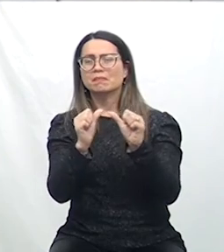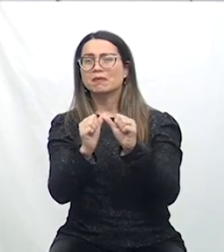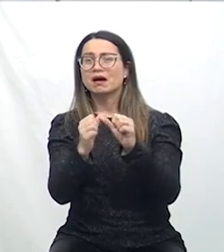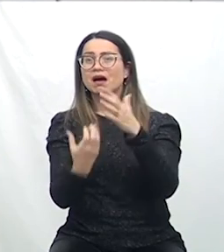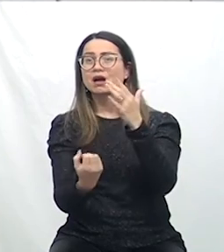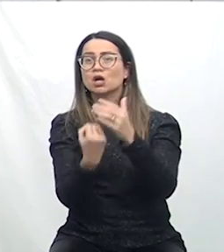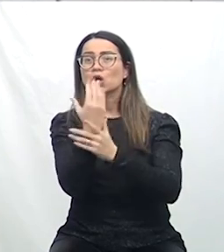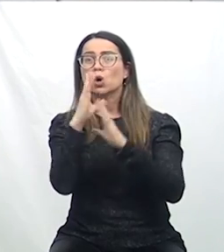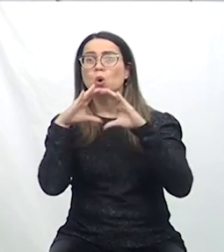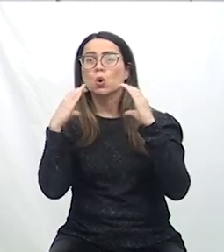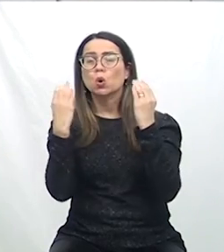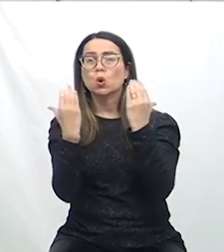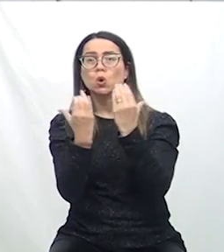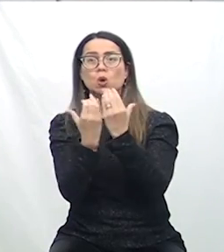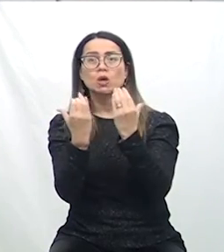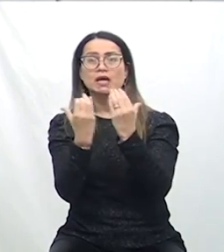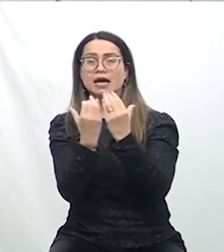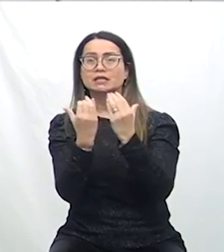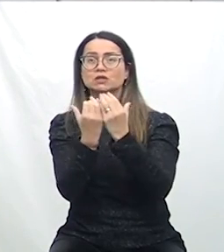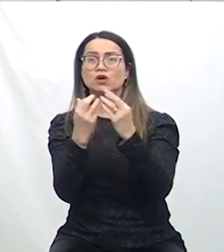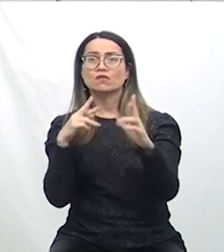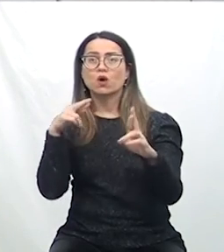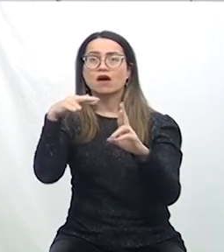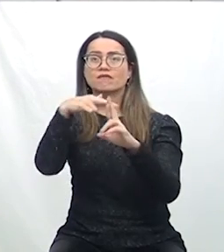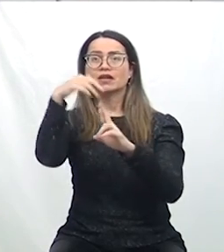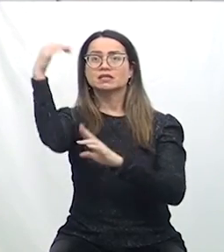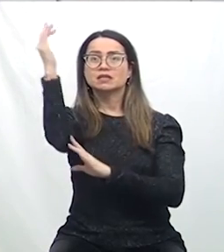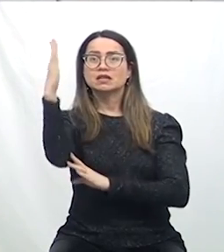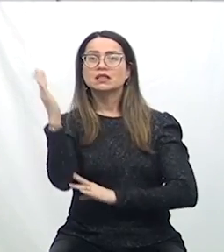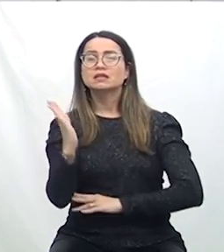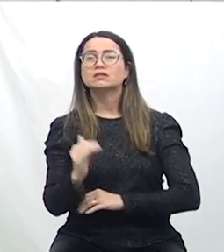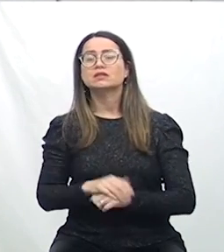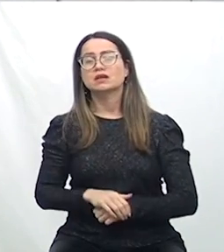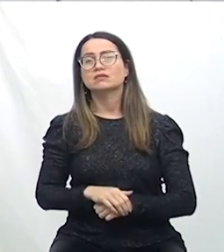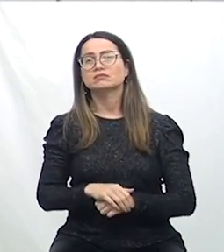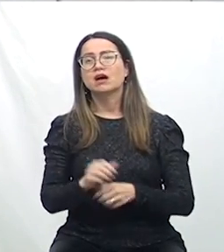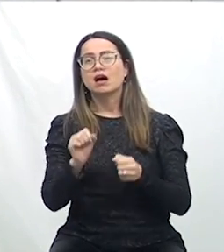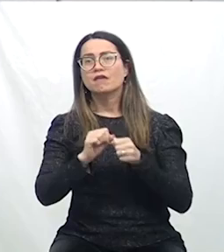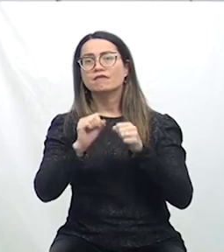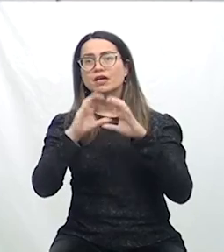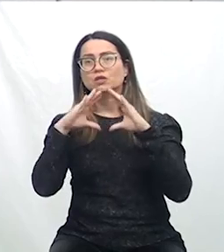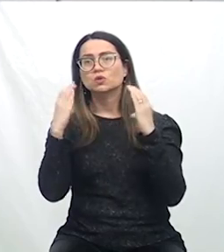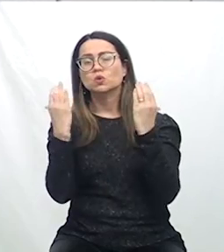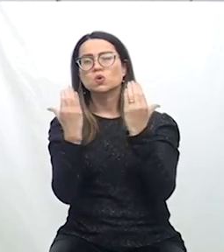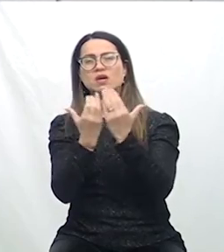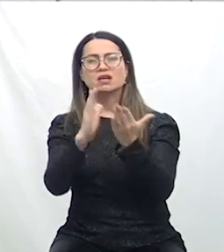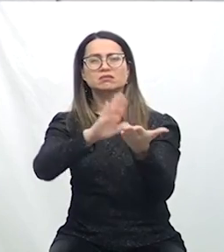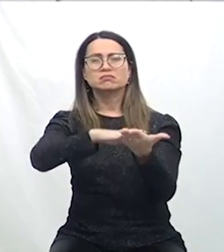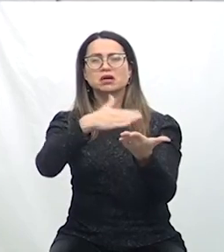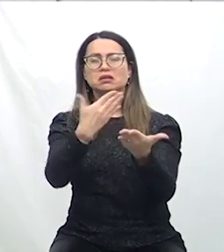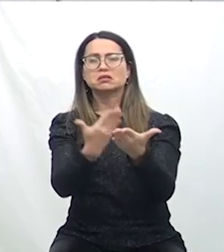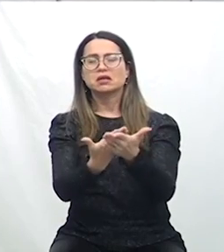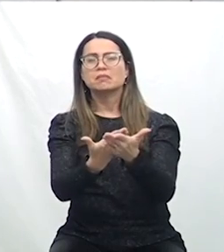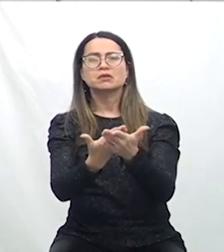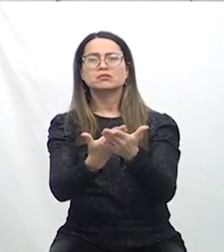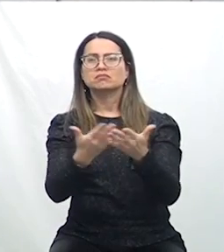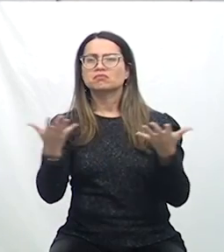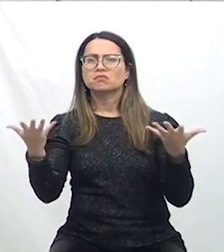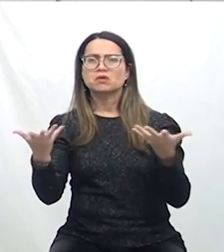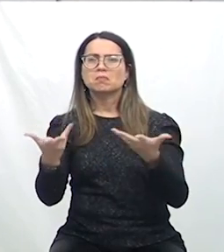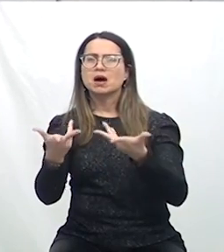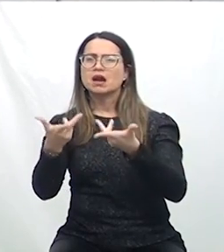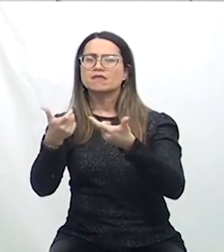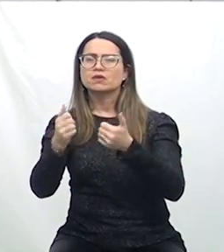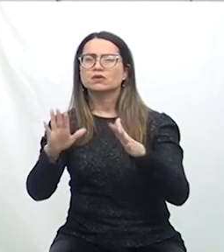congresso, se tornou referência nacional. Eles fizeram um congresso para a comunidade surda, intérpretes. Foi maravilhoso.